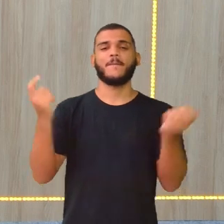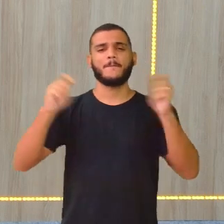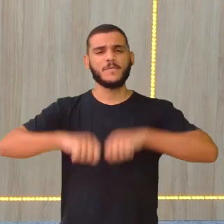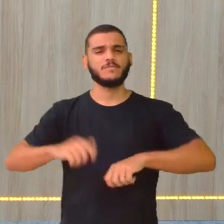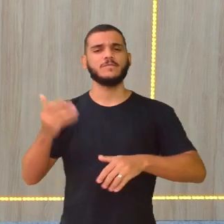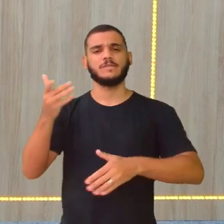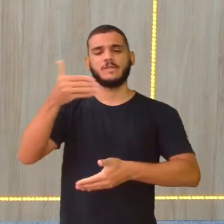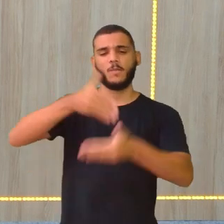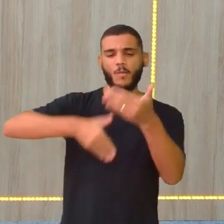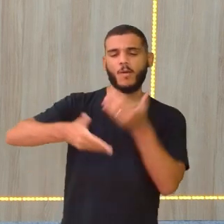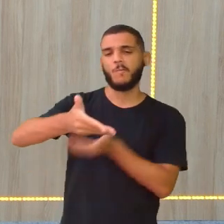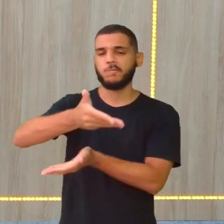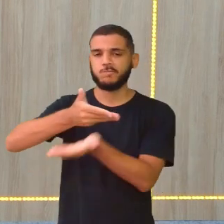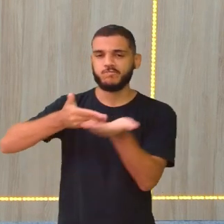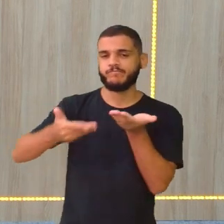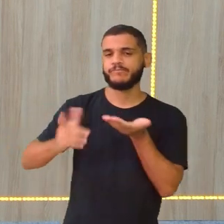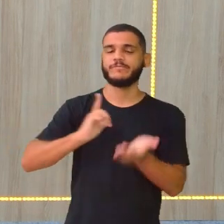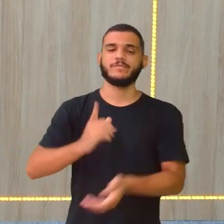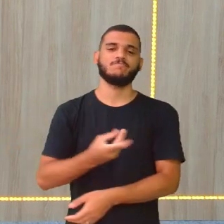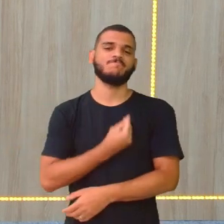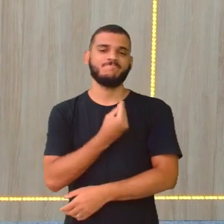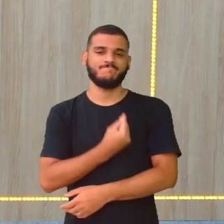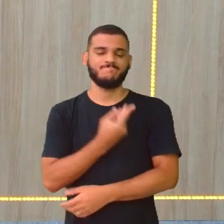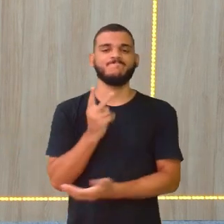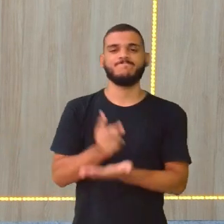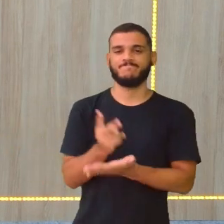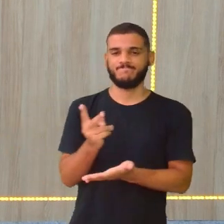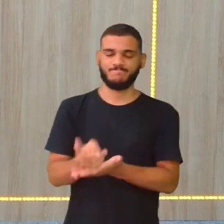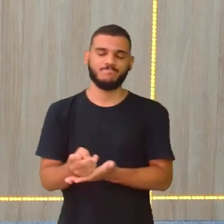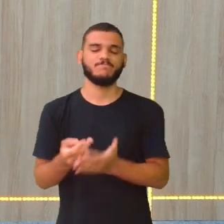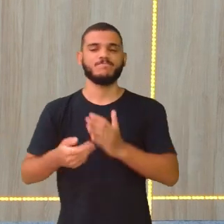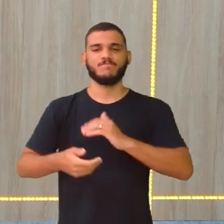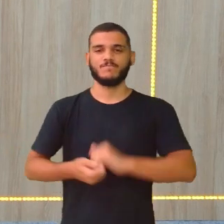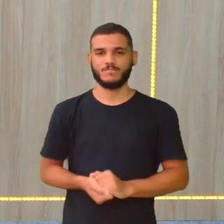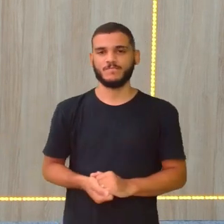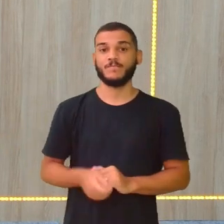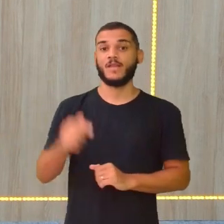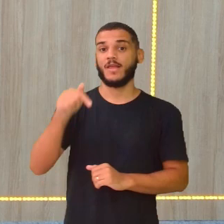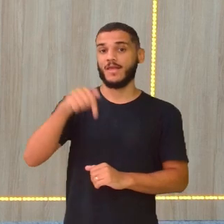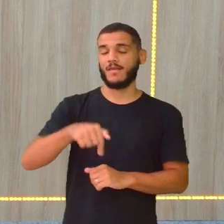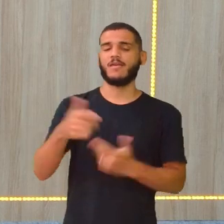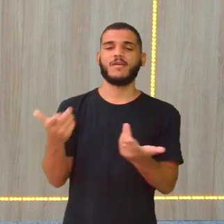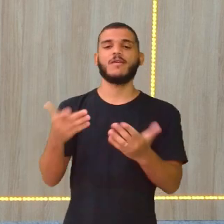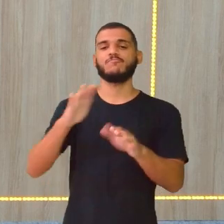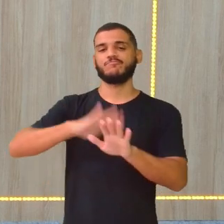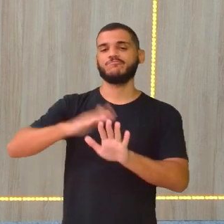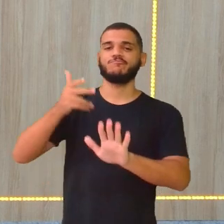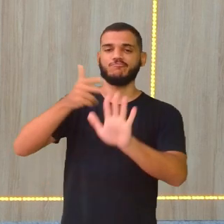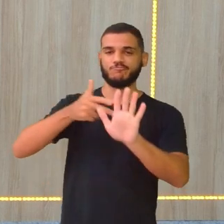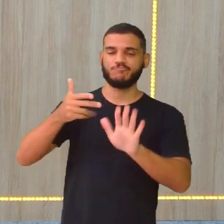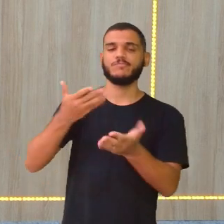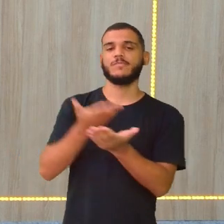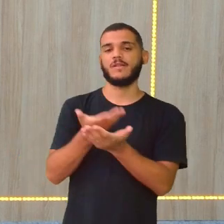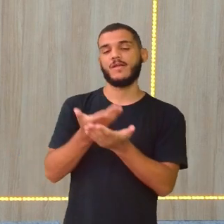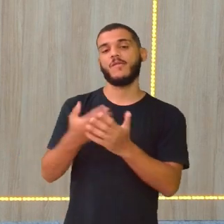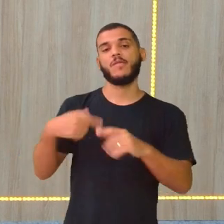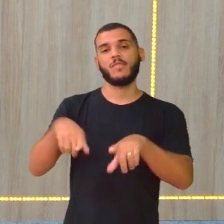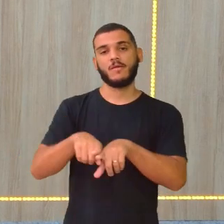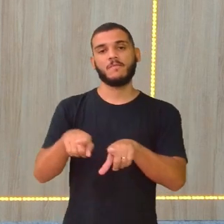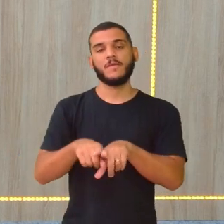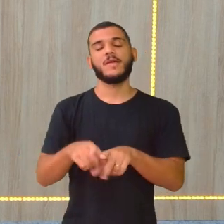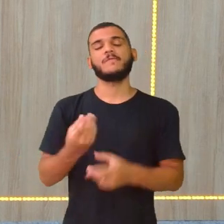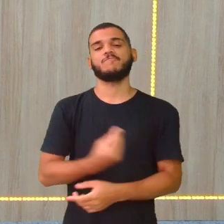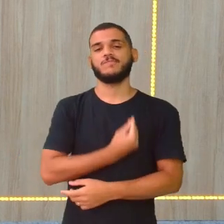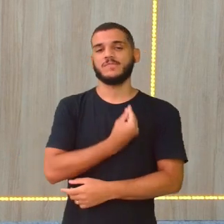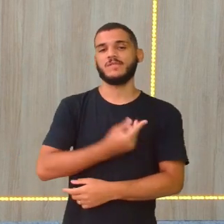poder contar, não é, com a presença dele no nosso estúdio, na nossa aula. E tenho também